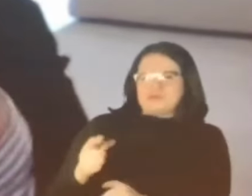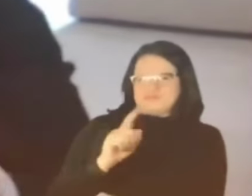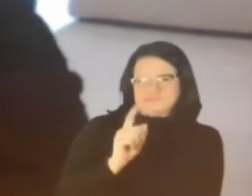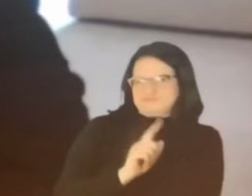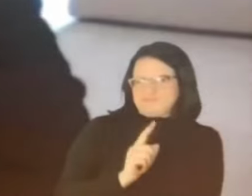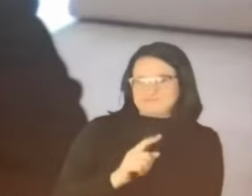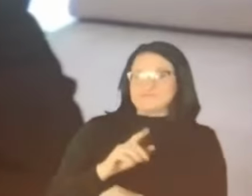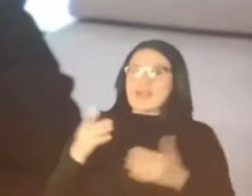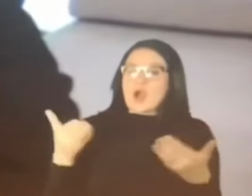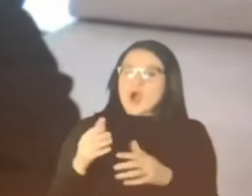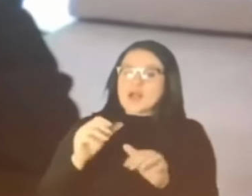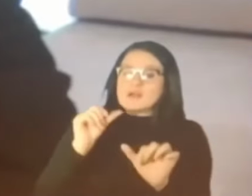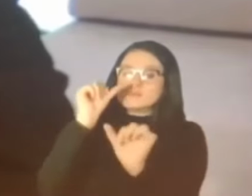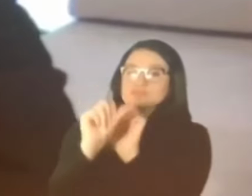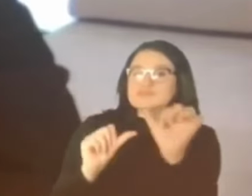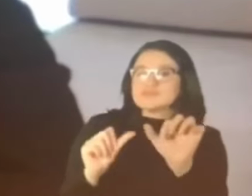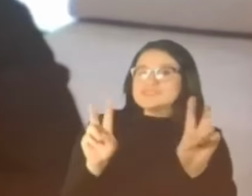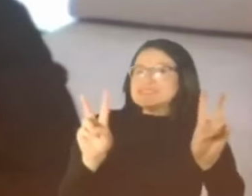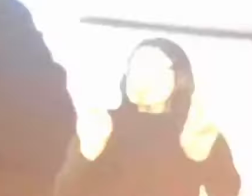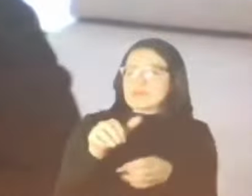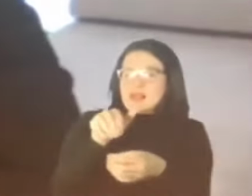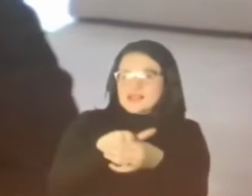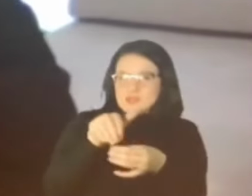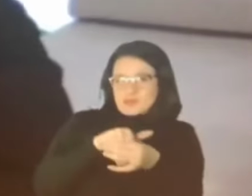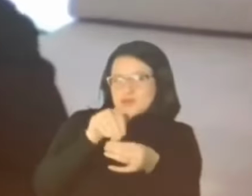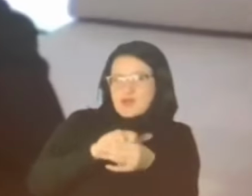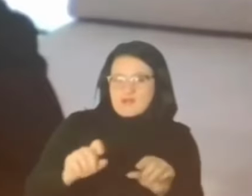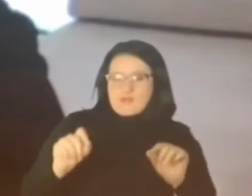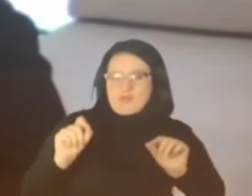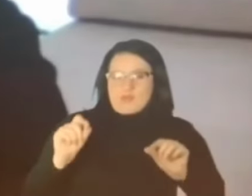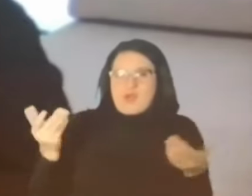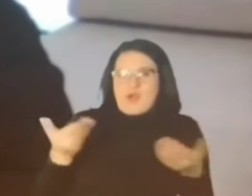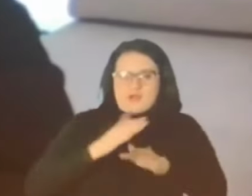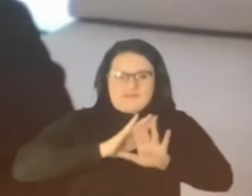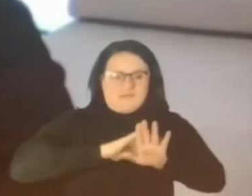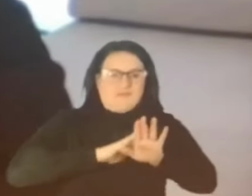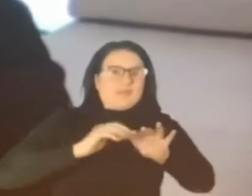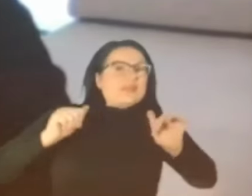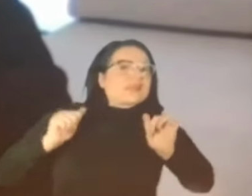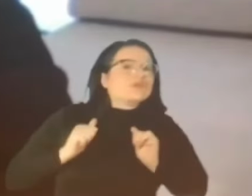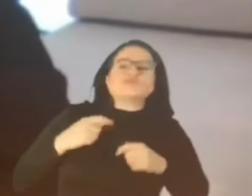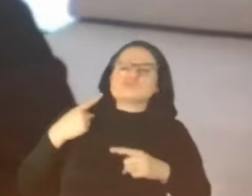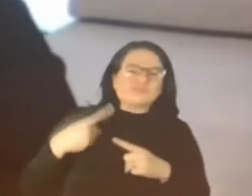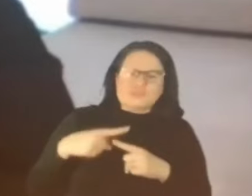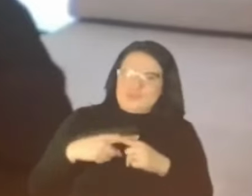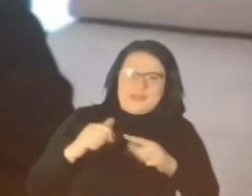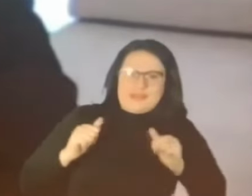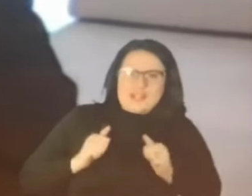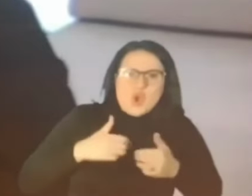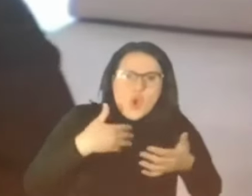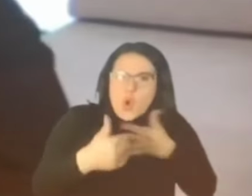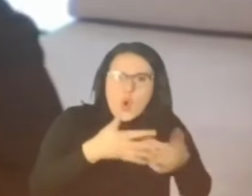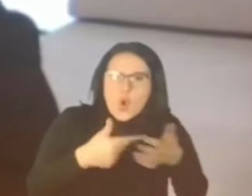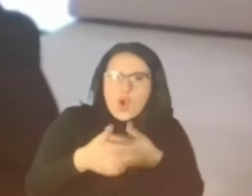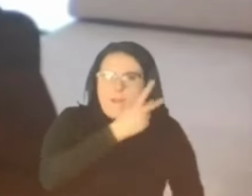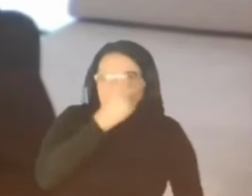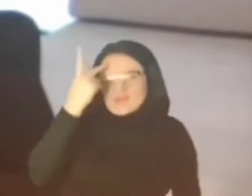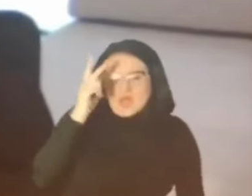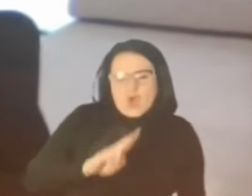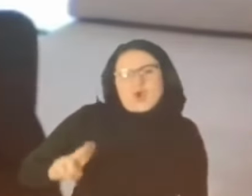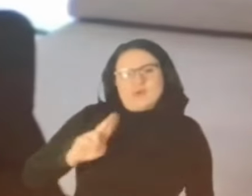lawfare eleitoral de que nós tratamos, e nesse sentido ele é ideologicamente neutro, no sentido de que qualquer ideologia o utiliza,